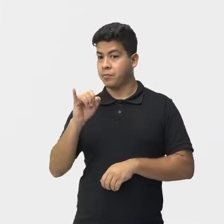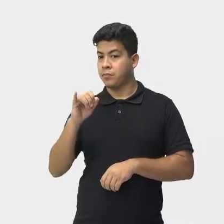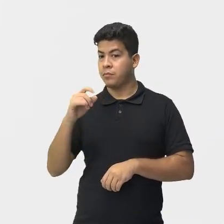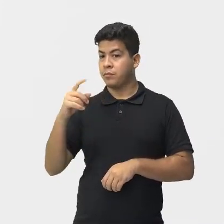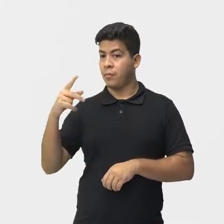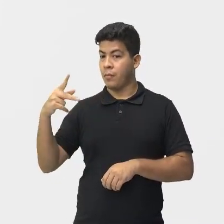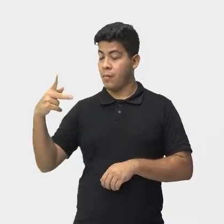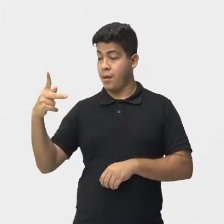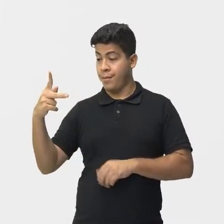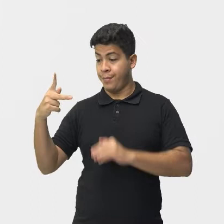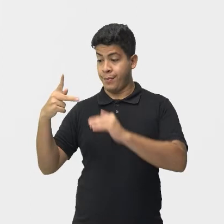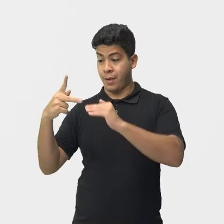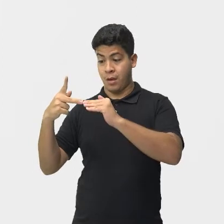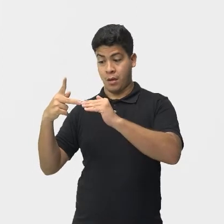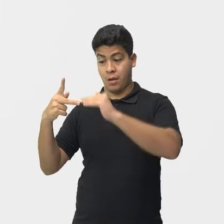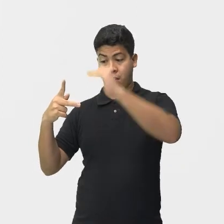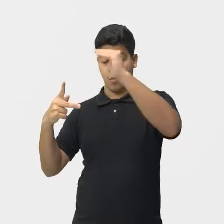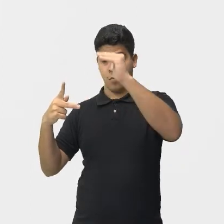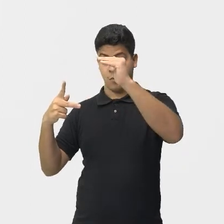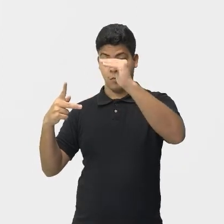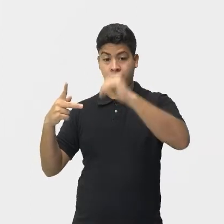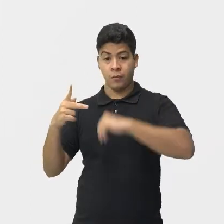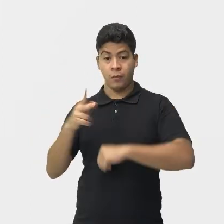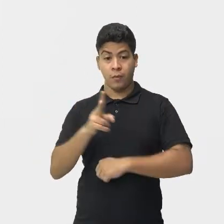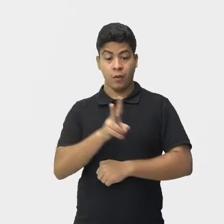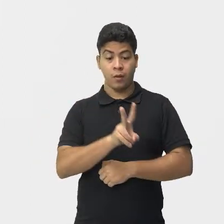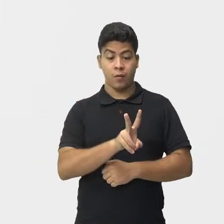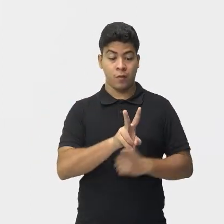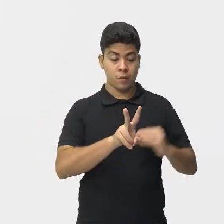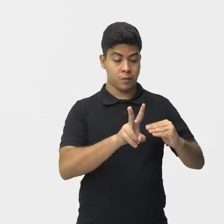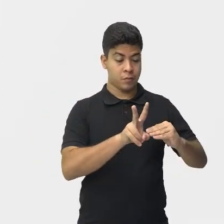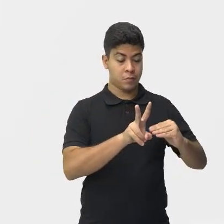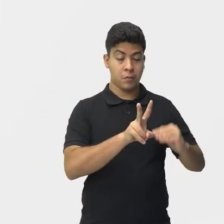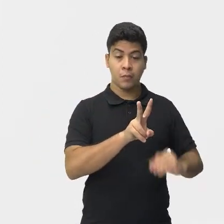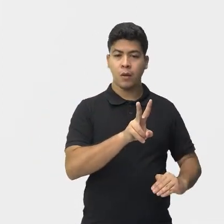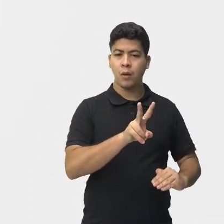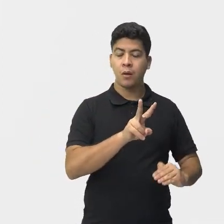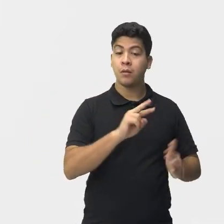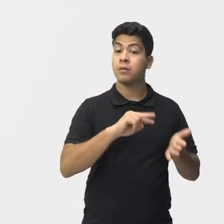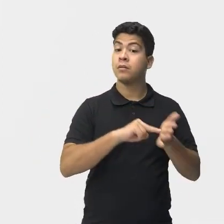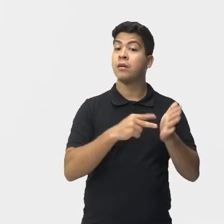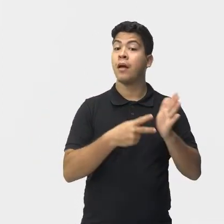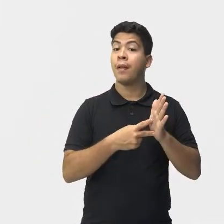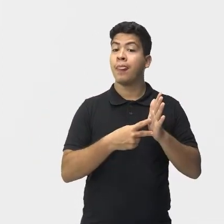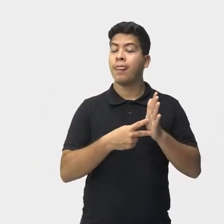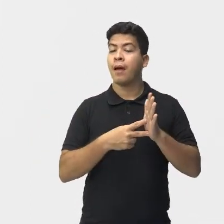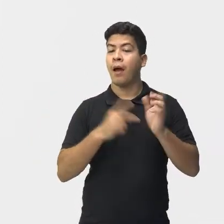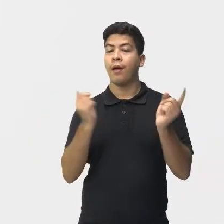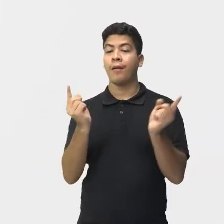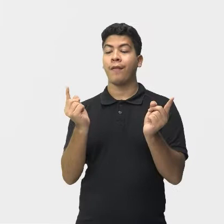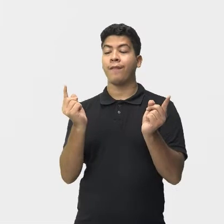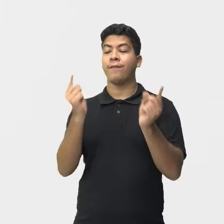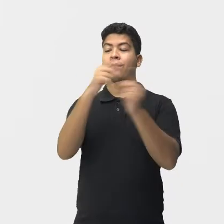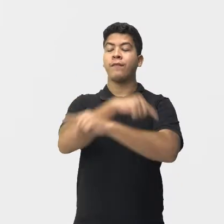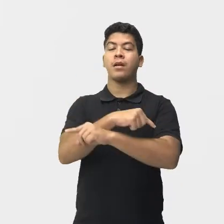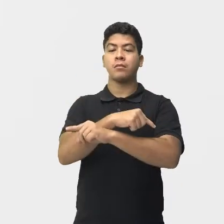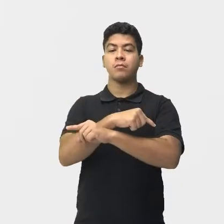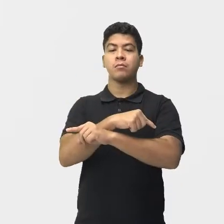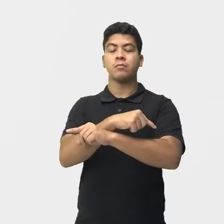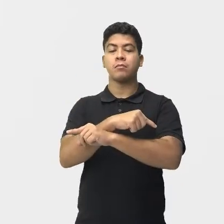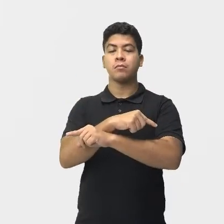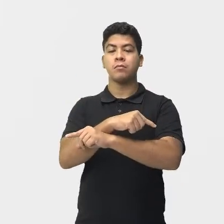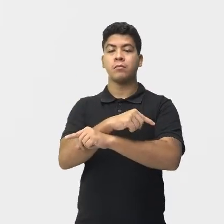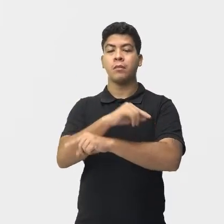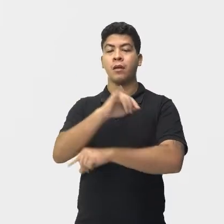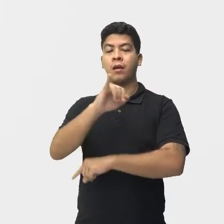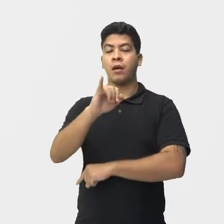matemática, diz que P1 vezes V1 vai ser igual a P2 vezes V2. Tá bom?